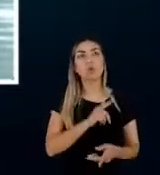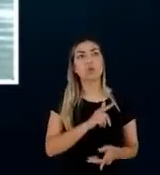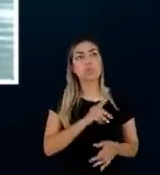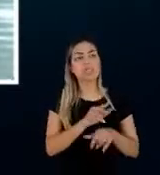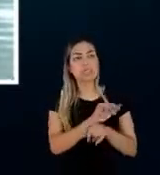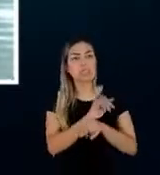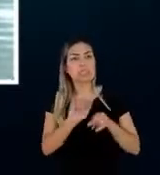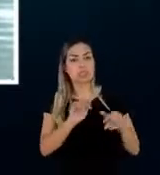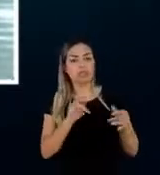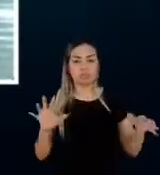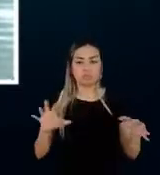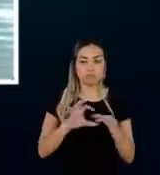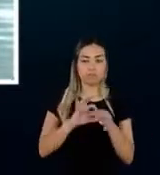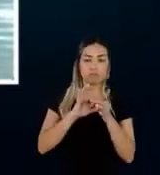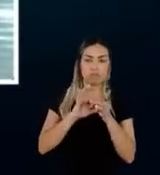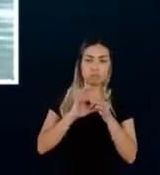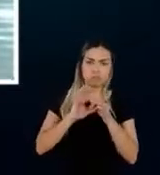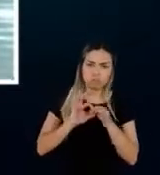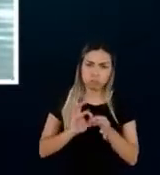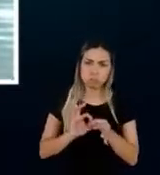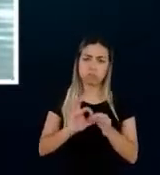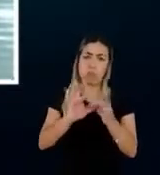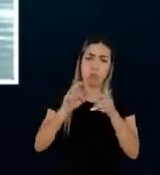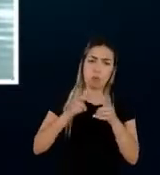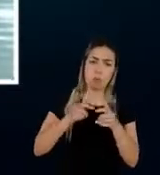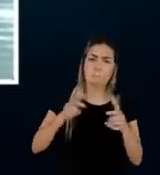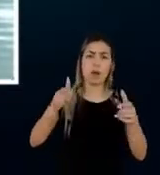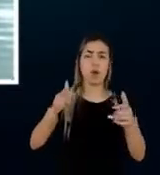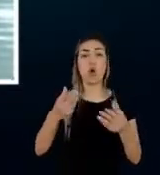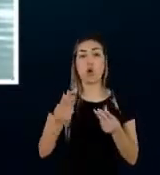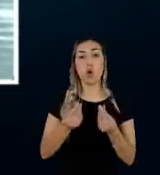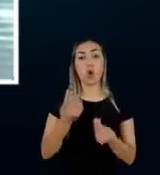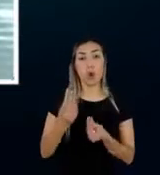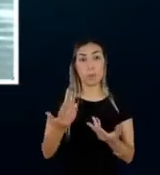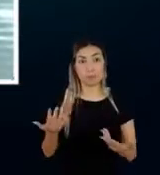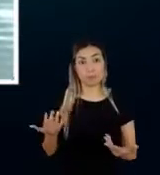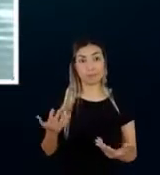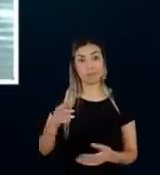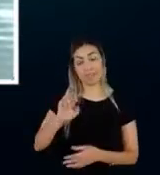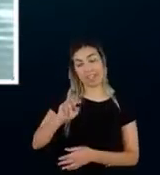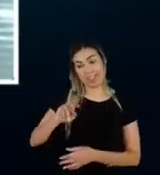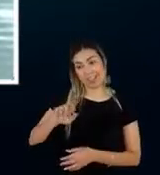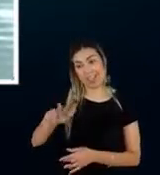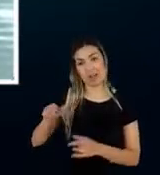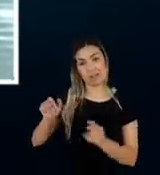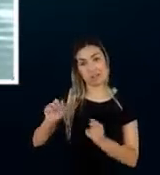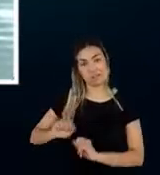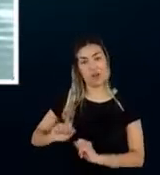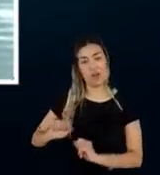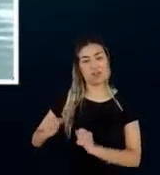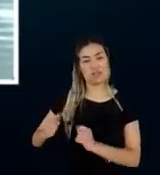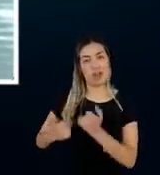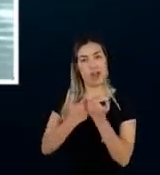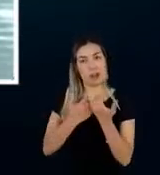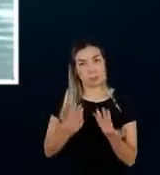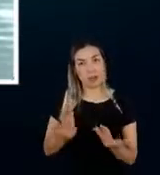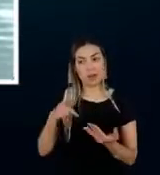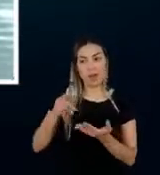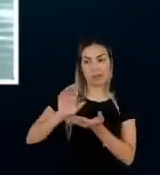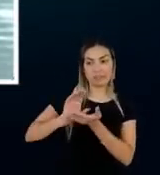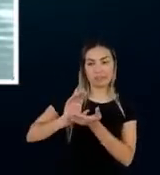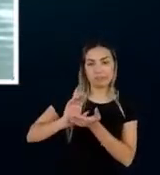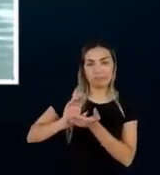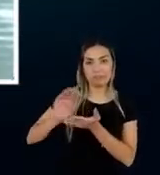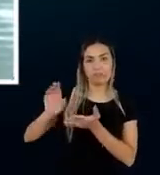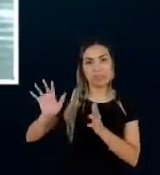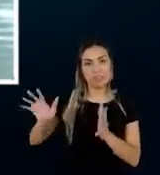essa interação? Uma parte, a ANEEL pode nos ajudar, né? Fomos fazendo um fomento, e aí o próprio EDI é um